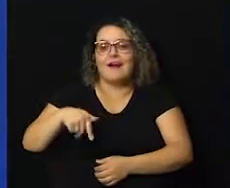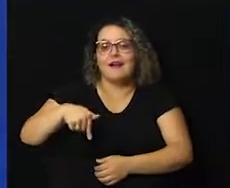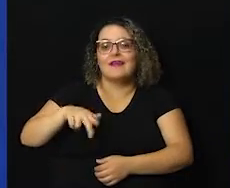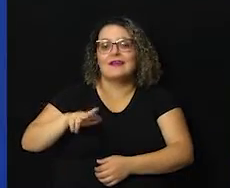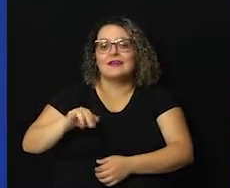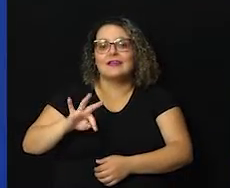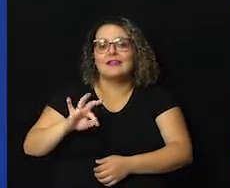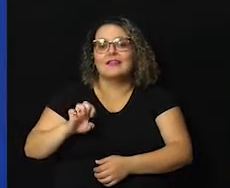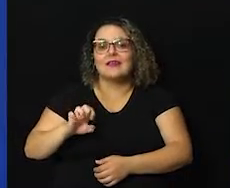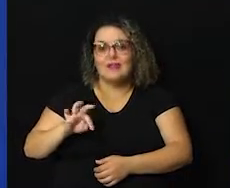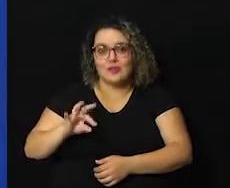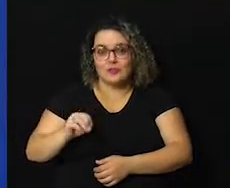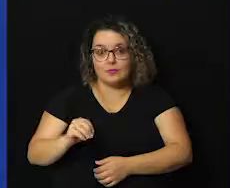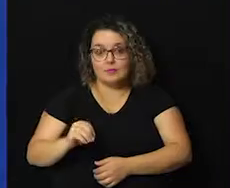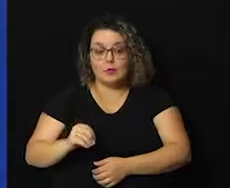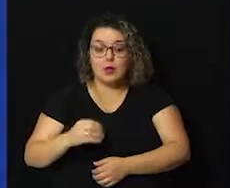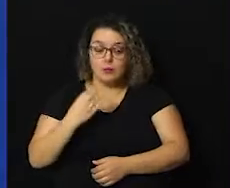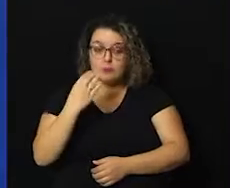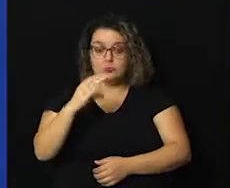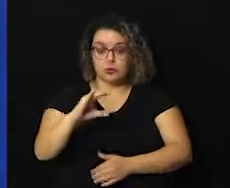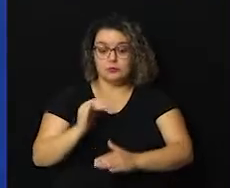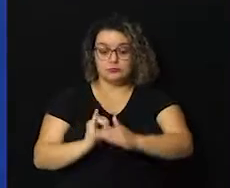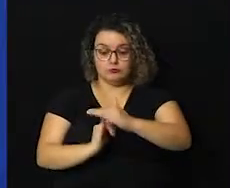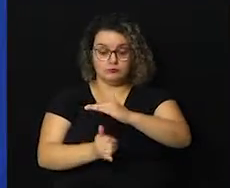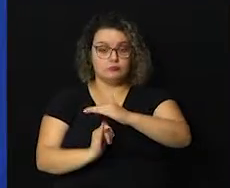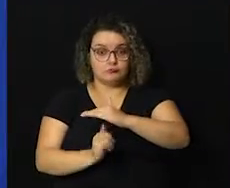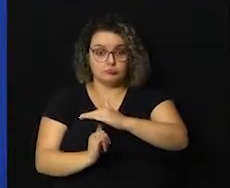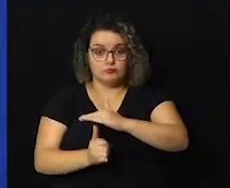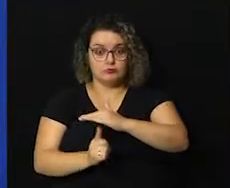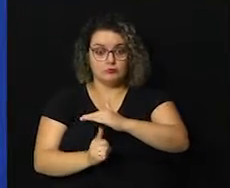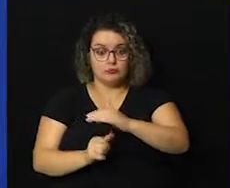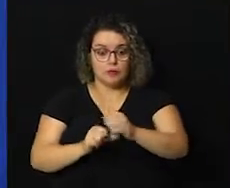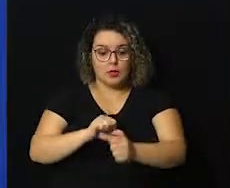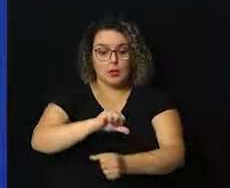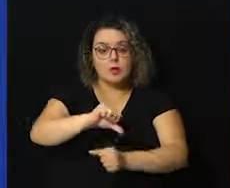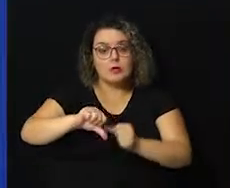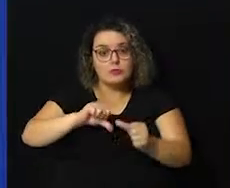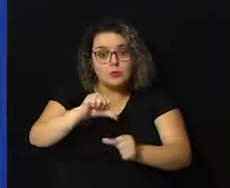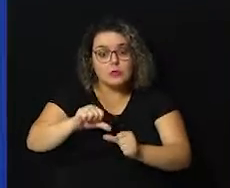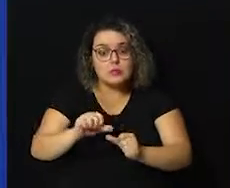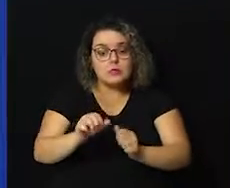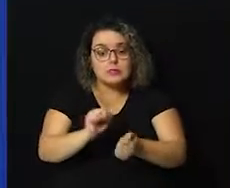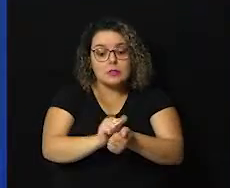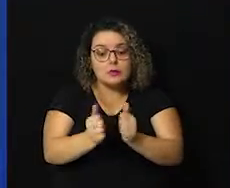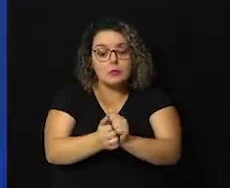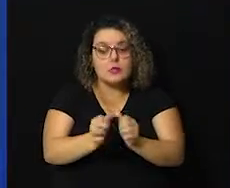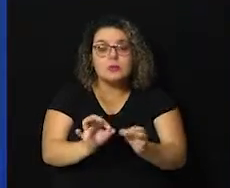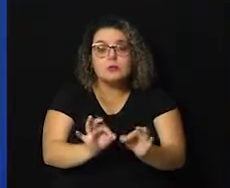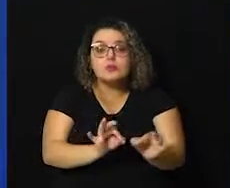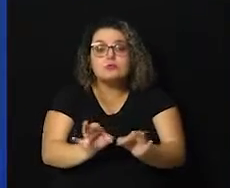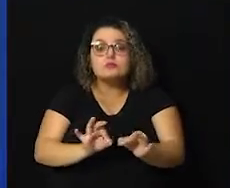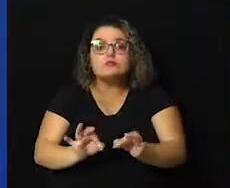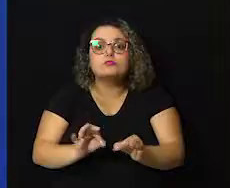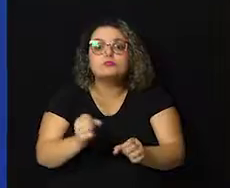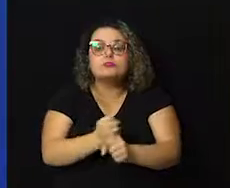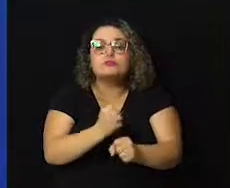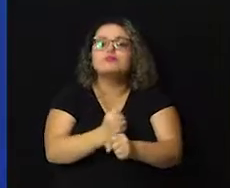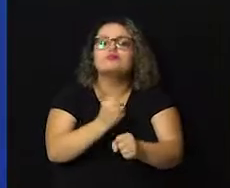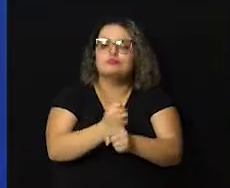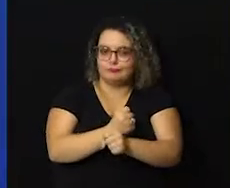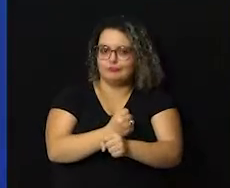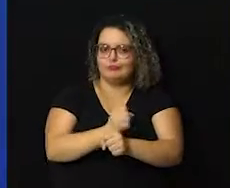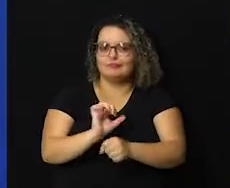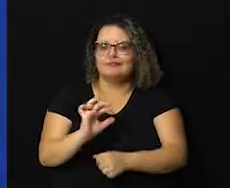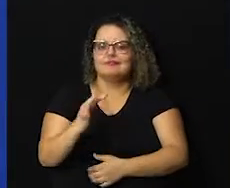digital lançou uma Startup especializada em Reformas e o diferencial é que o serviço